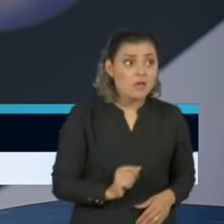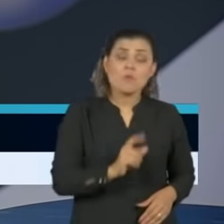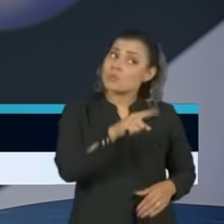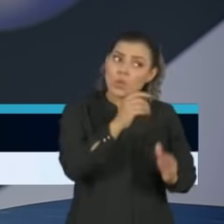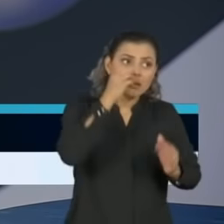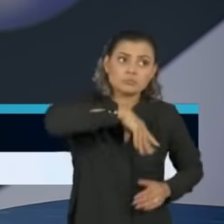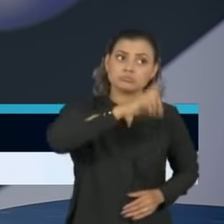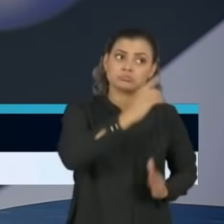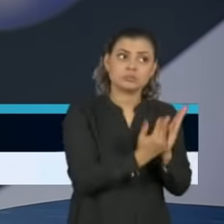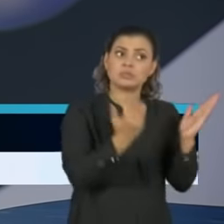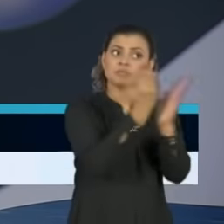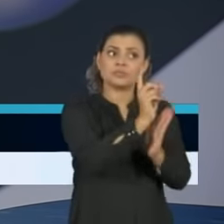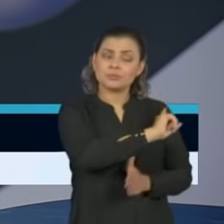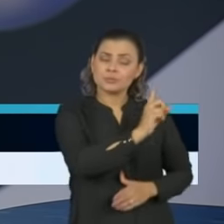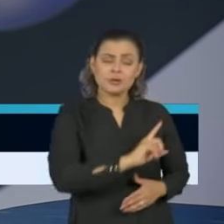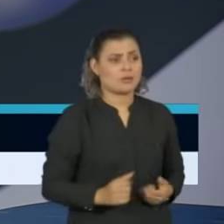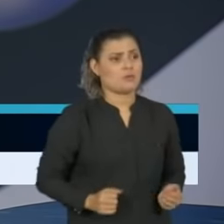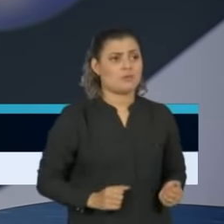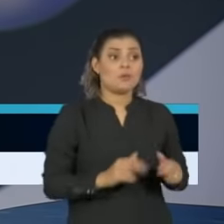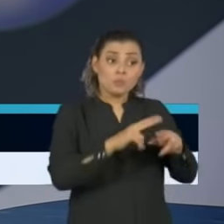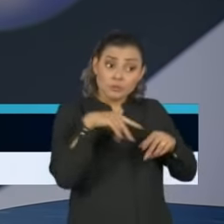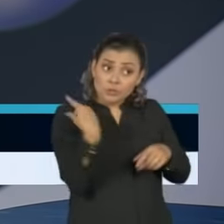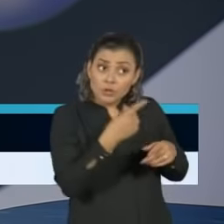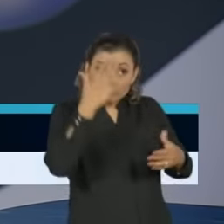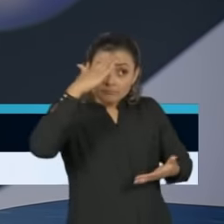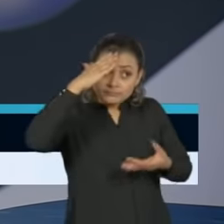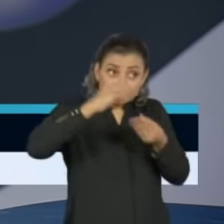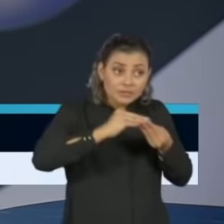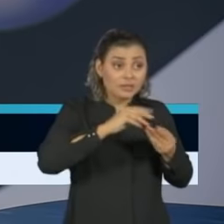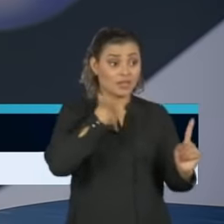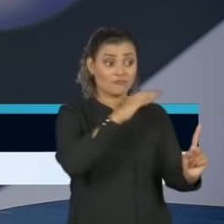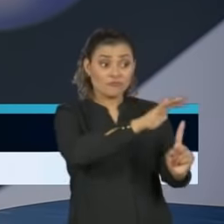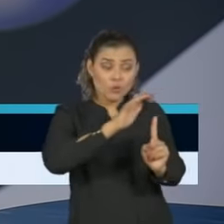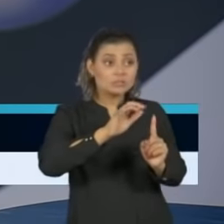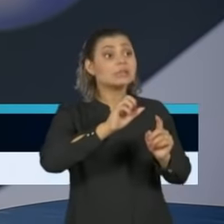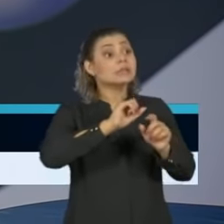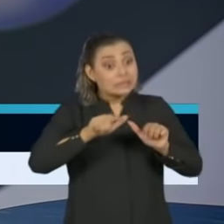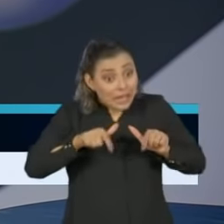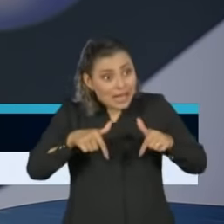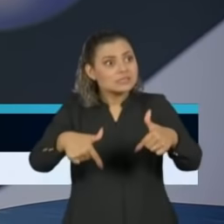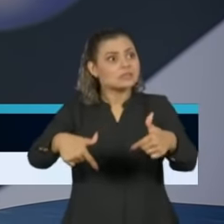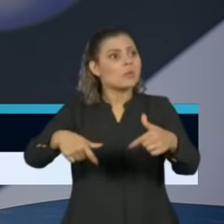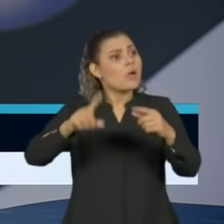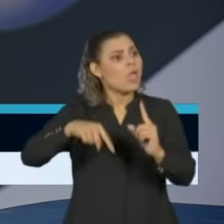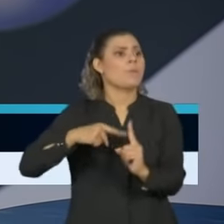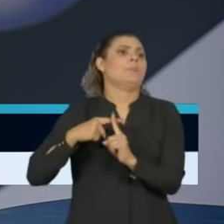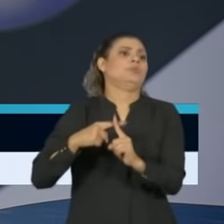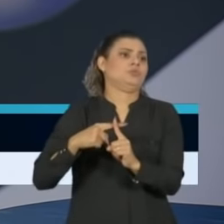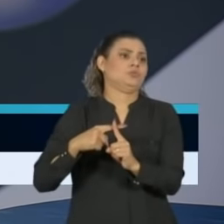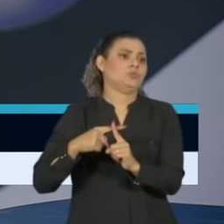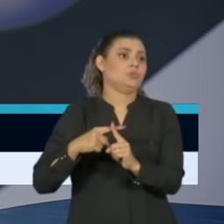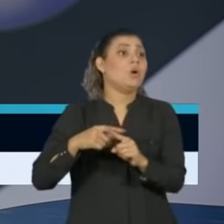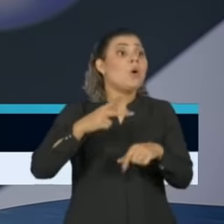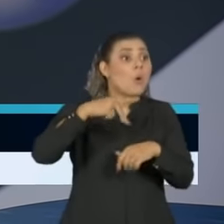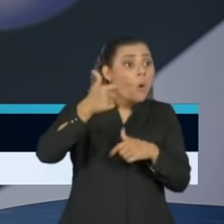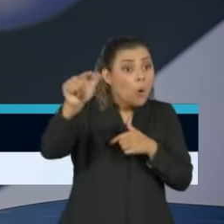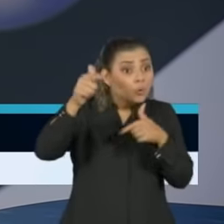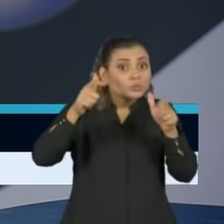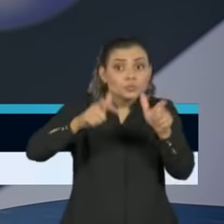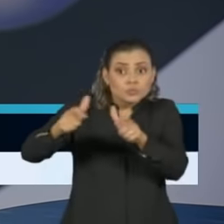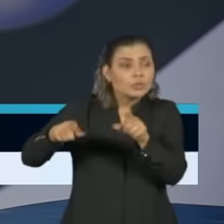no cotidiano das pessoas. Porém, a gente tem que entender que as consequências positivas dessas medidas estão sendo observadas em outros locais.